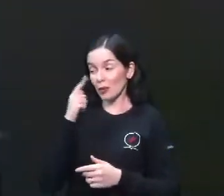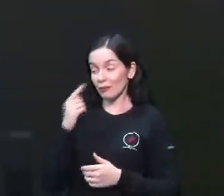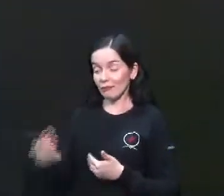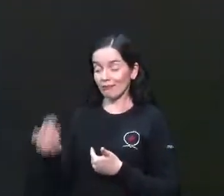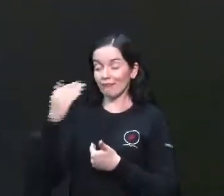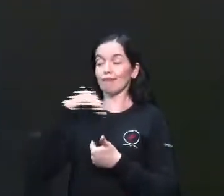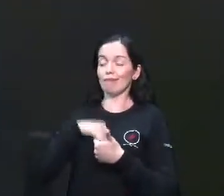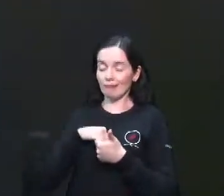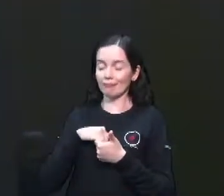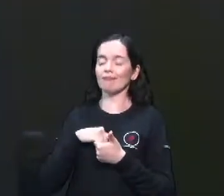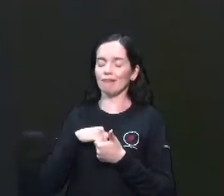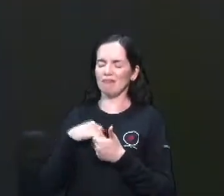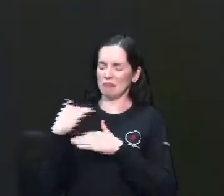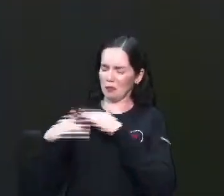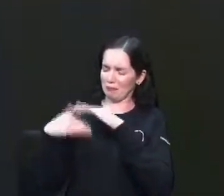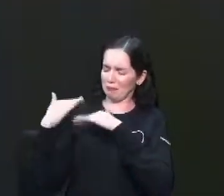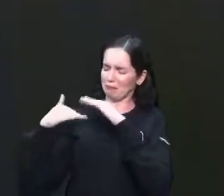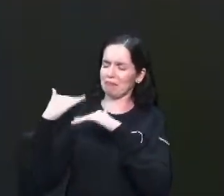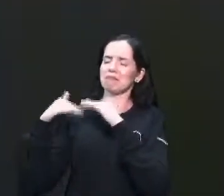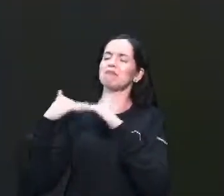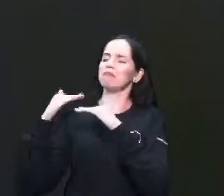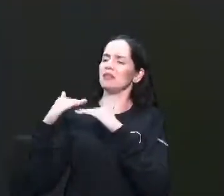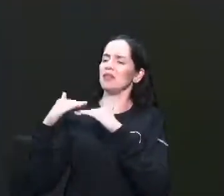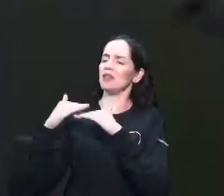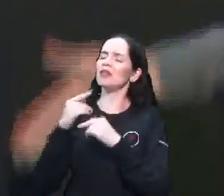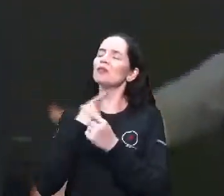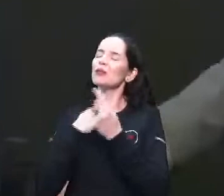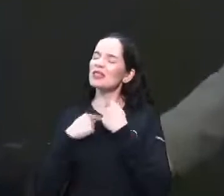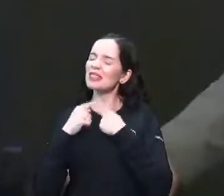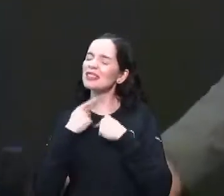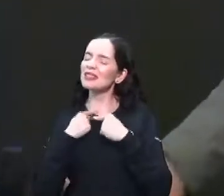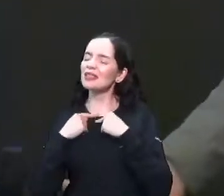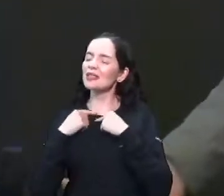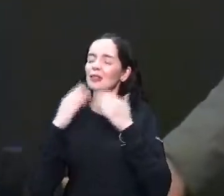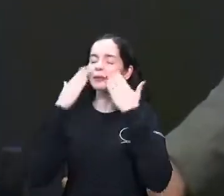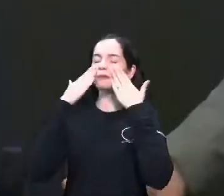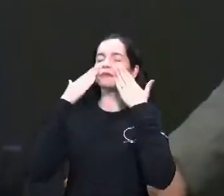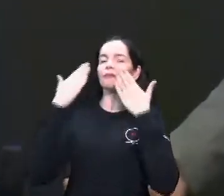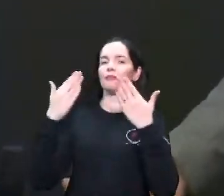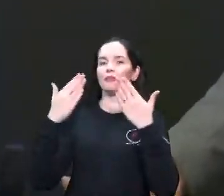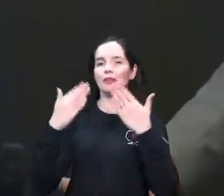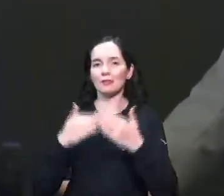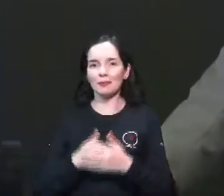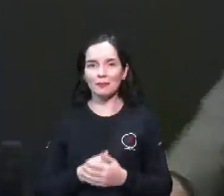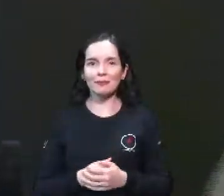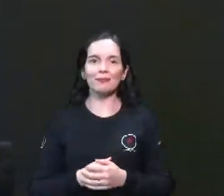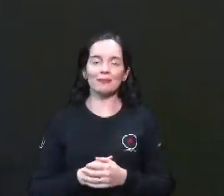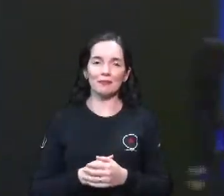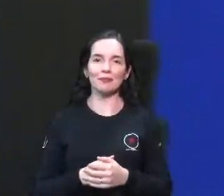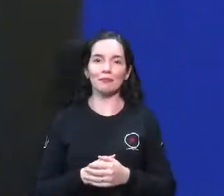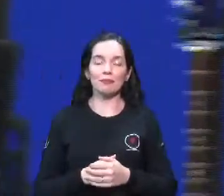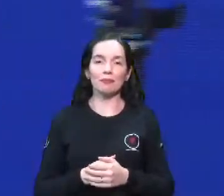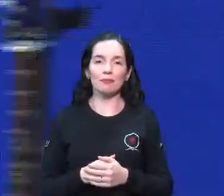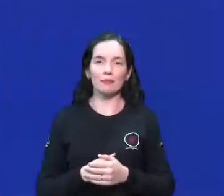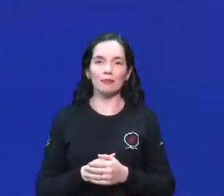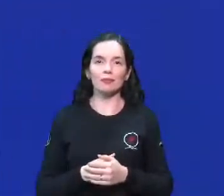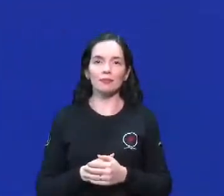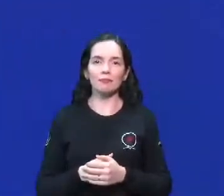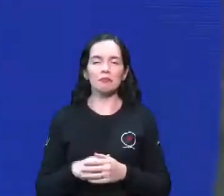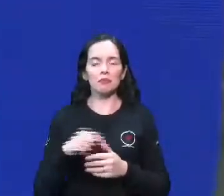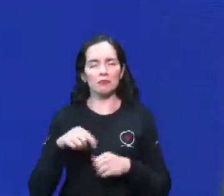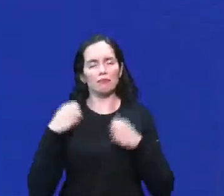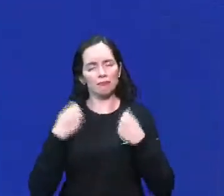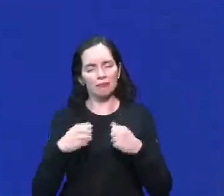você uma prosperidade, o que o meu desejo é que ela se manifeste lá de fora. Ou seja, o que você